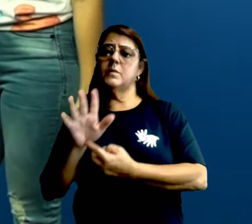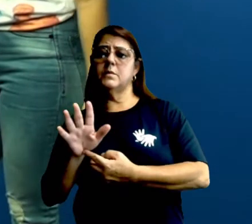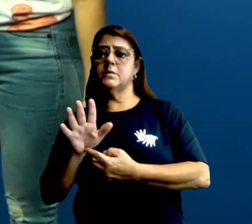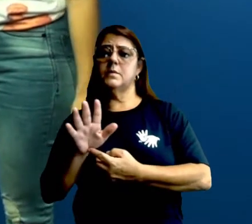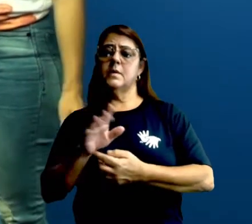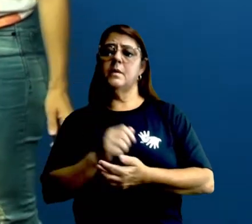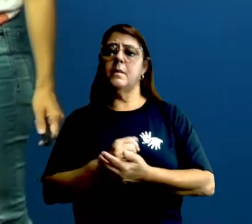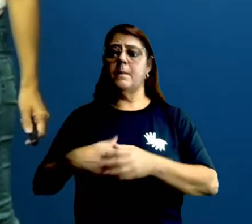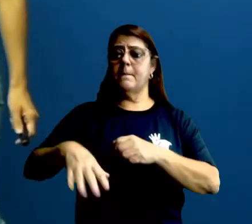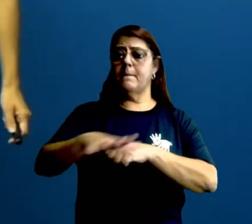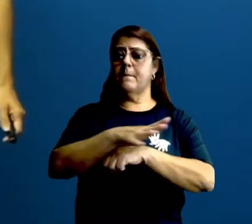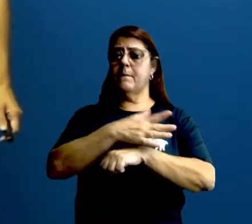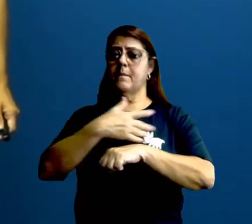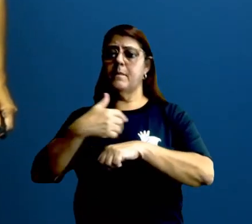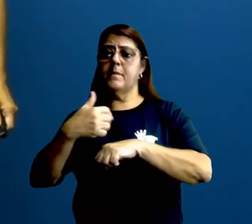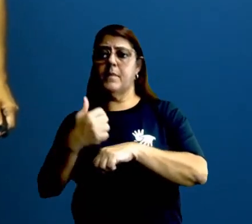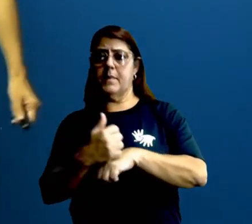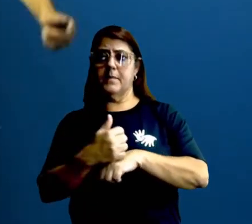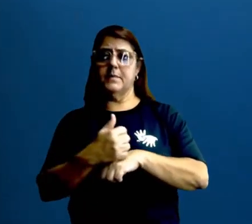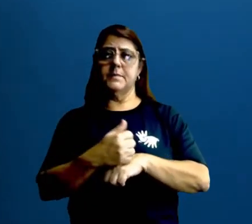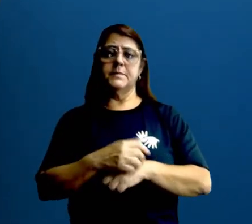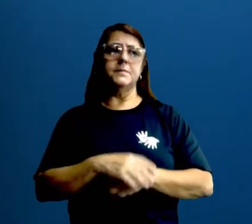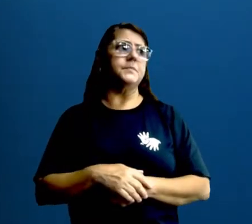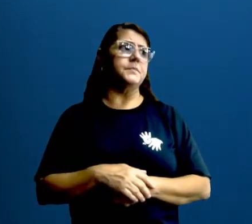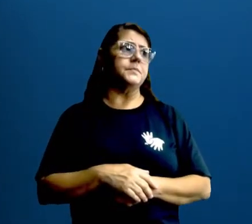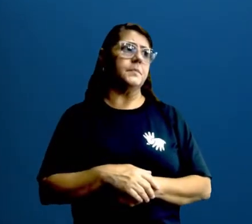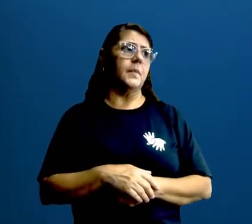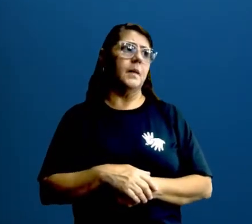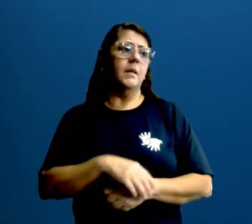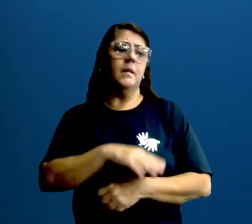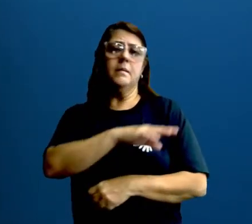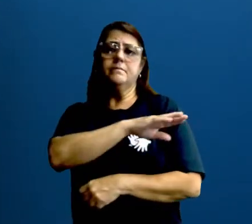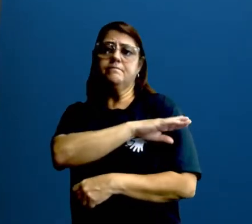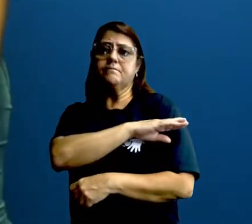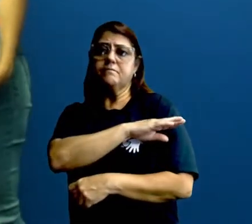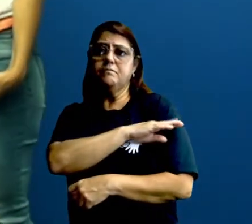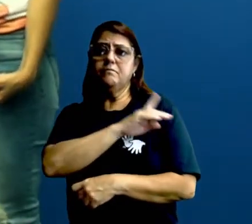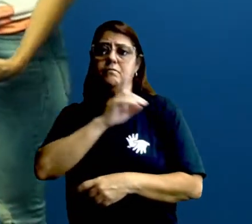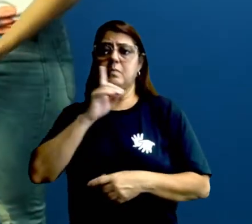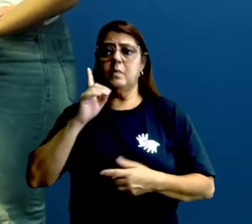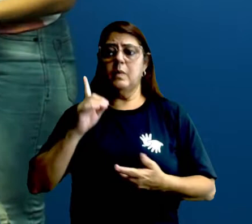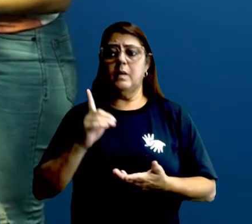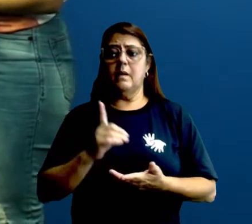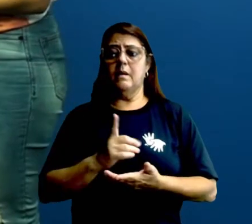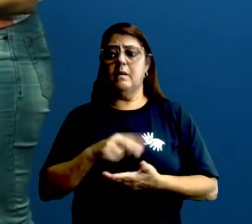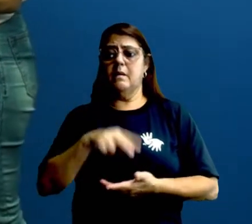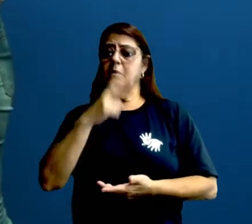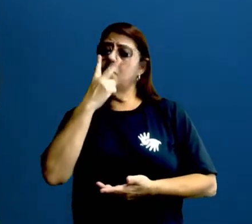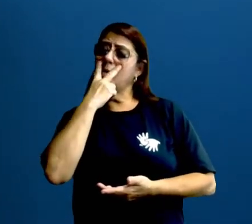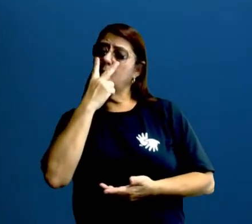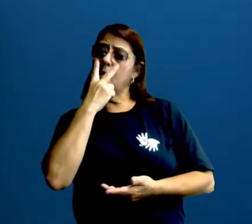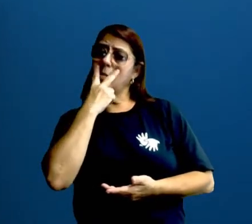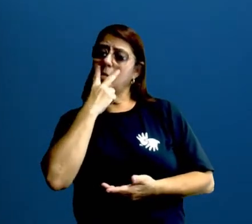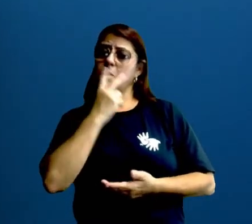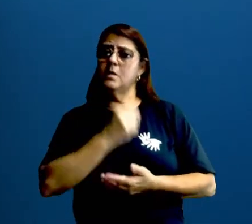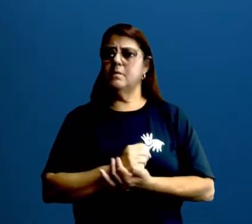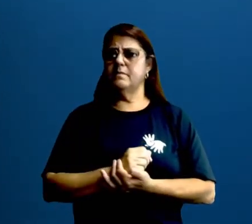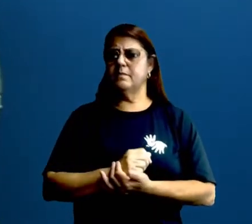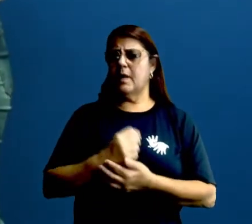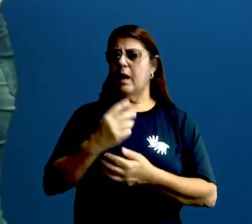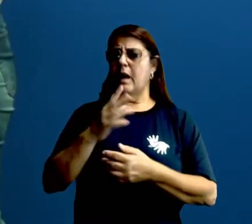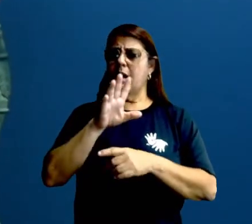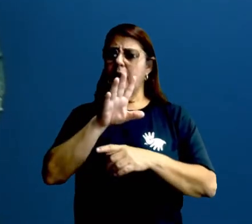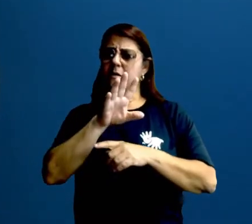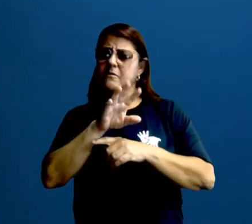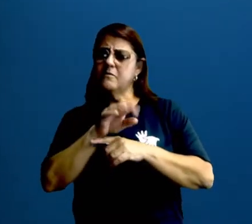essa imagem da Praça Leão Coroado, aqui na nossa cidade, em Vitória de Santo Antão. Essa imagem que